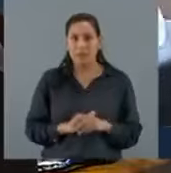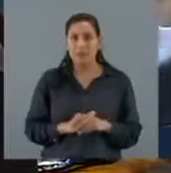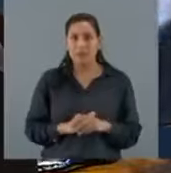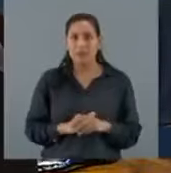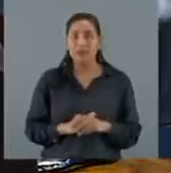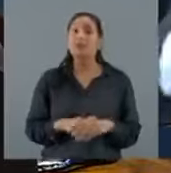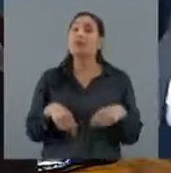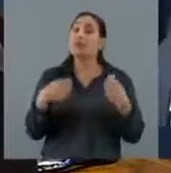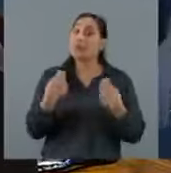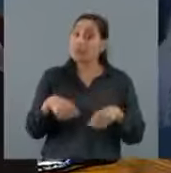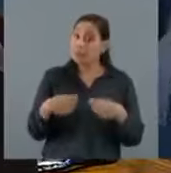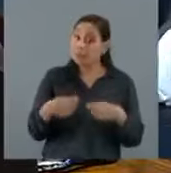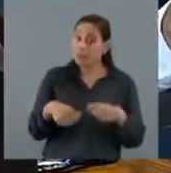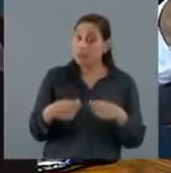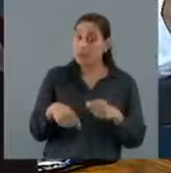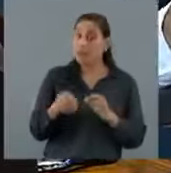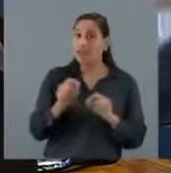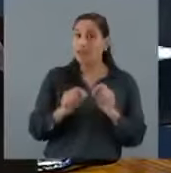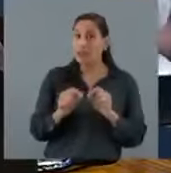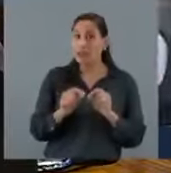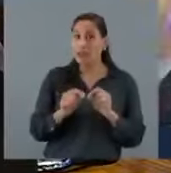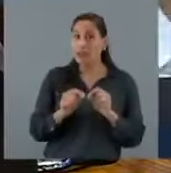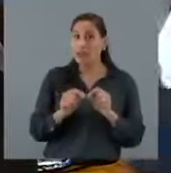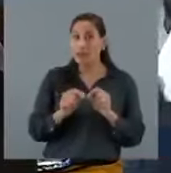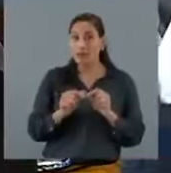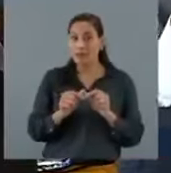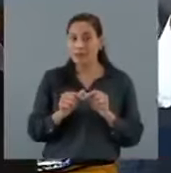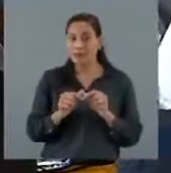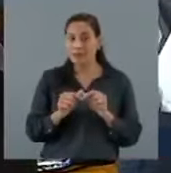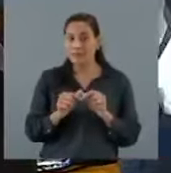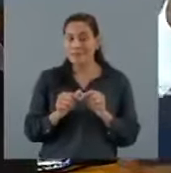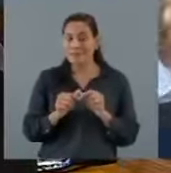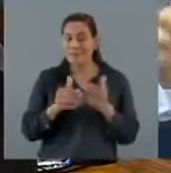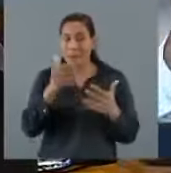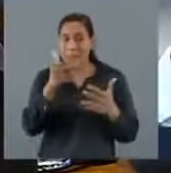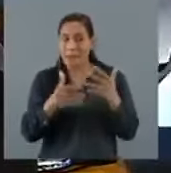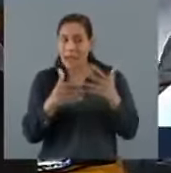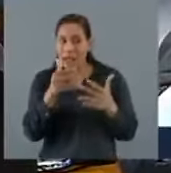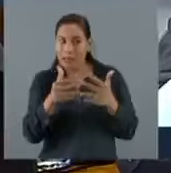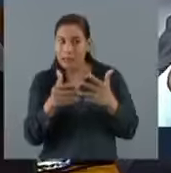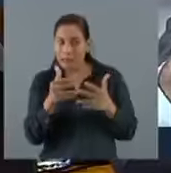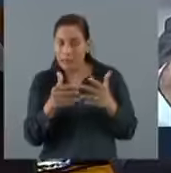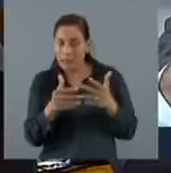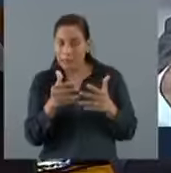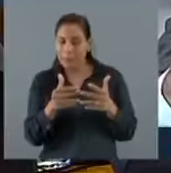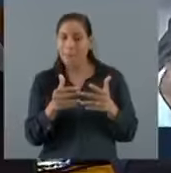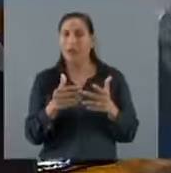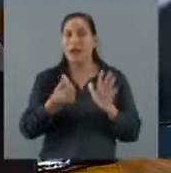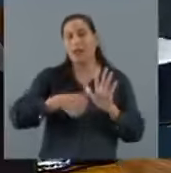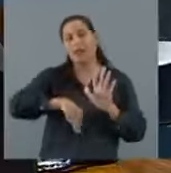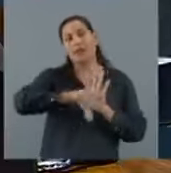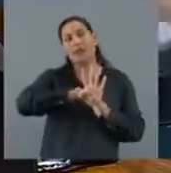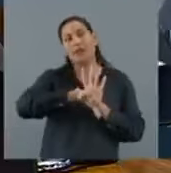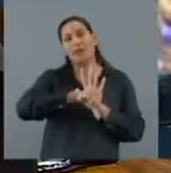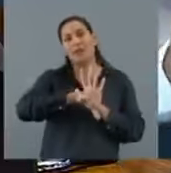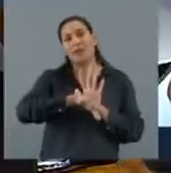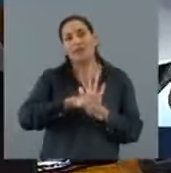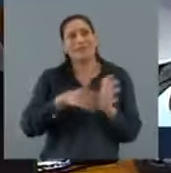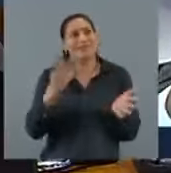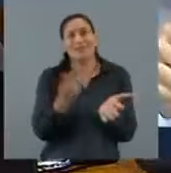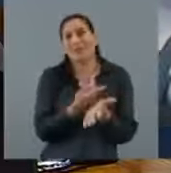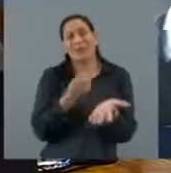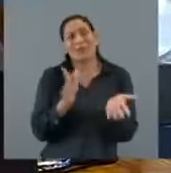havido algum fato que impediu os agentes de darem continuidade ao plano deles de concretizar esse crime o que não aconteceu